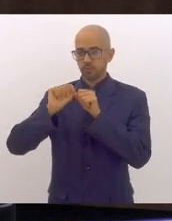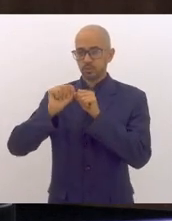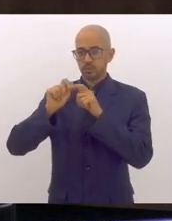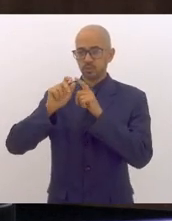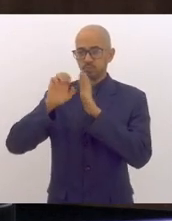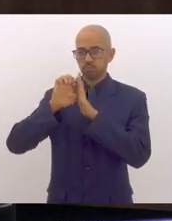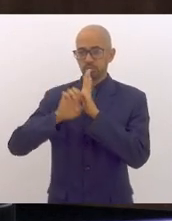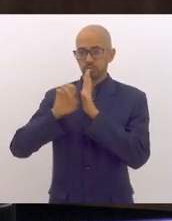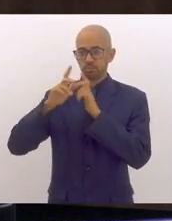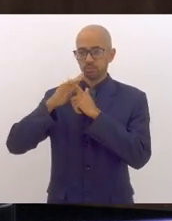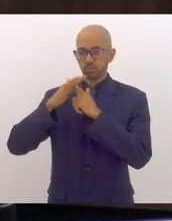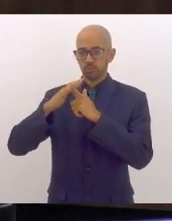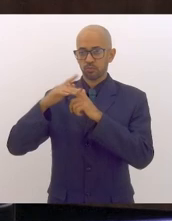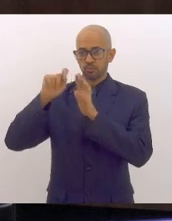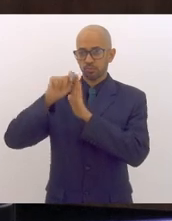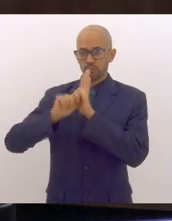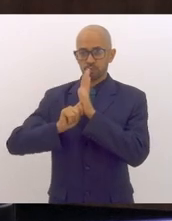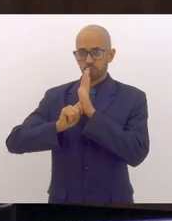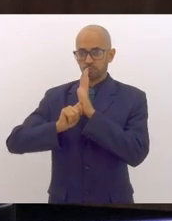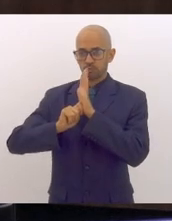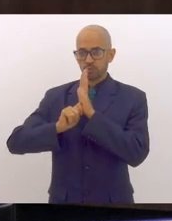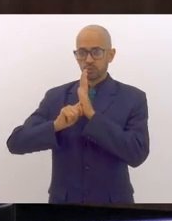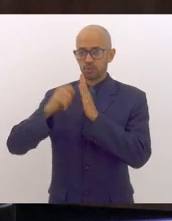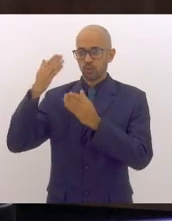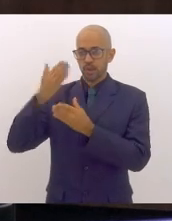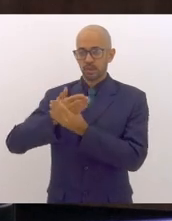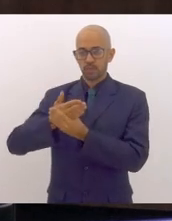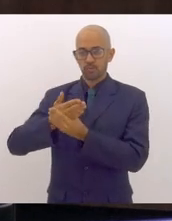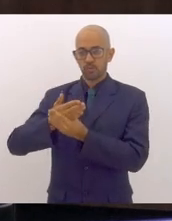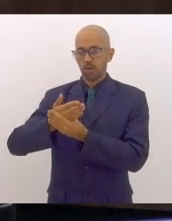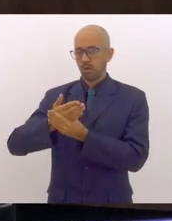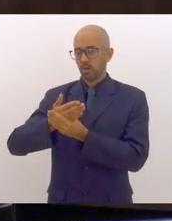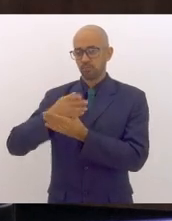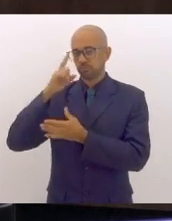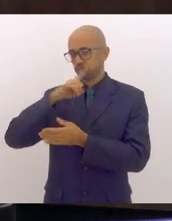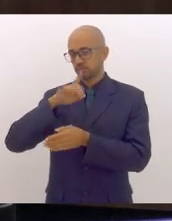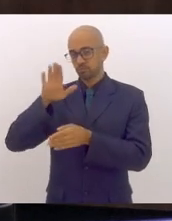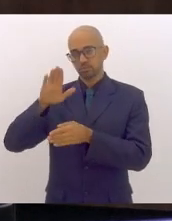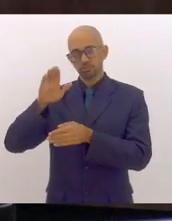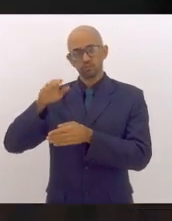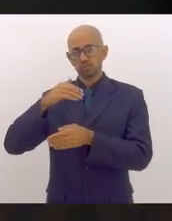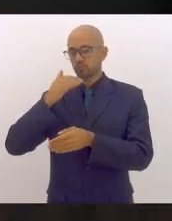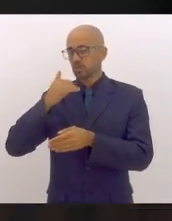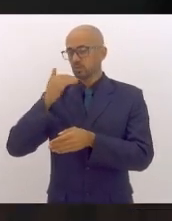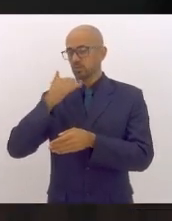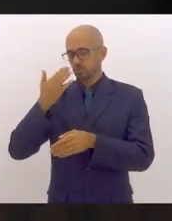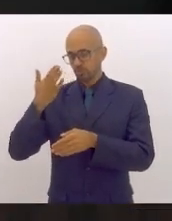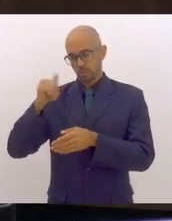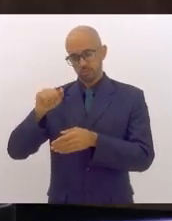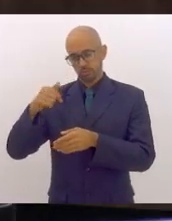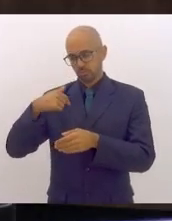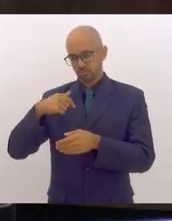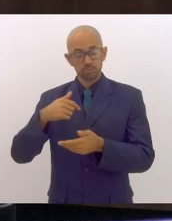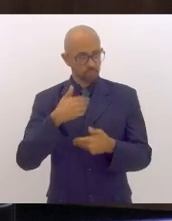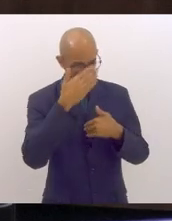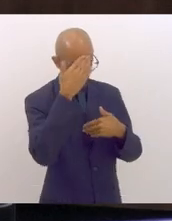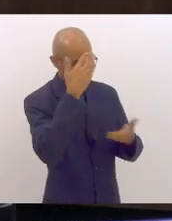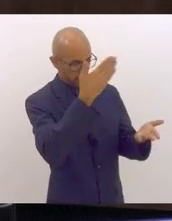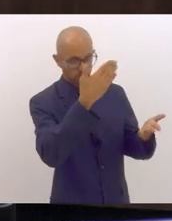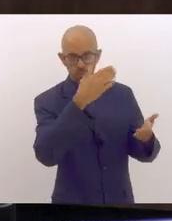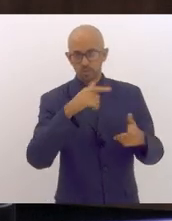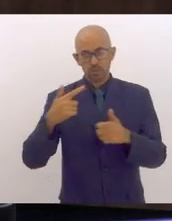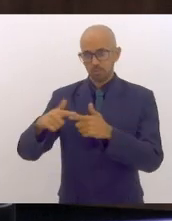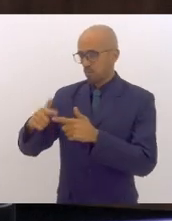redação. Okay. Arquivo que ficou truncado, não publicou, não vale. Vale o publicado. Então, agradeço. Não o arquivo. Mas, para mim, problema nenhum. É